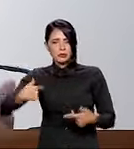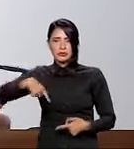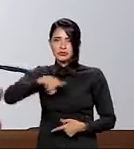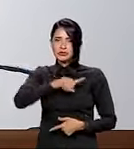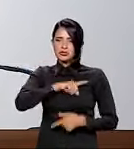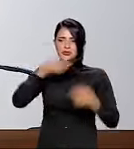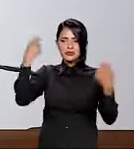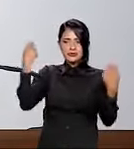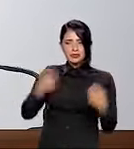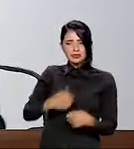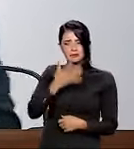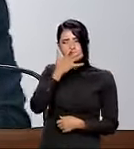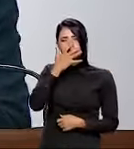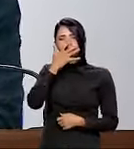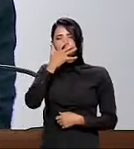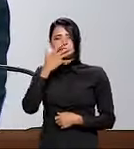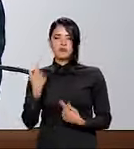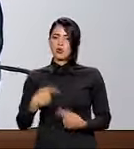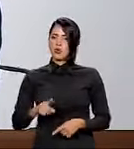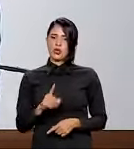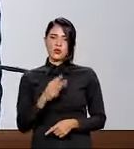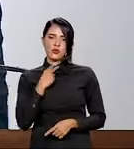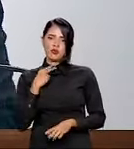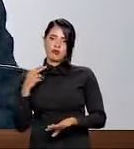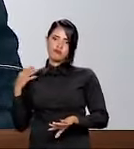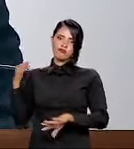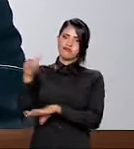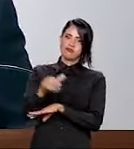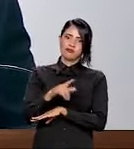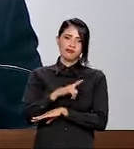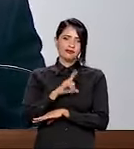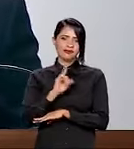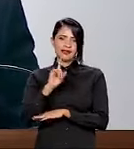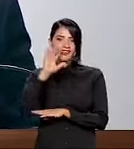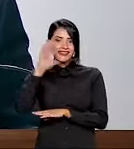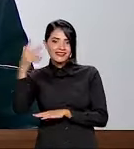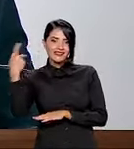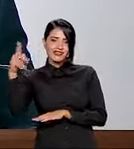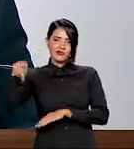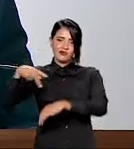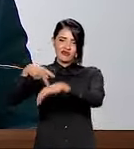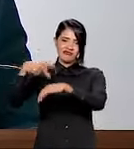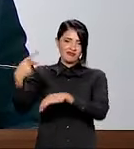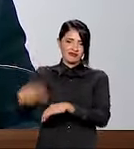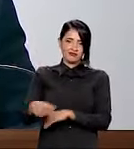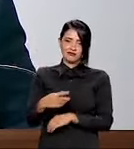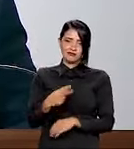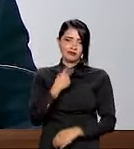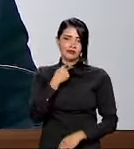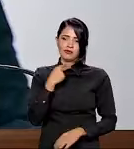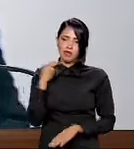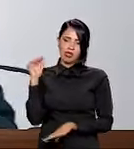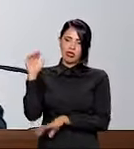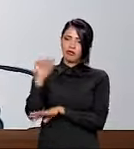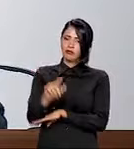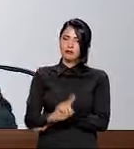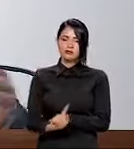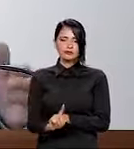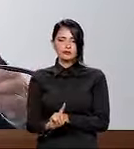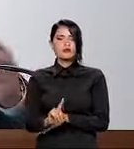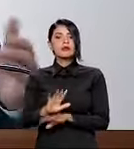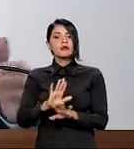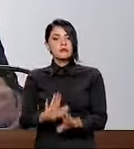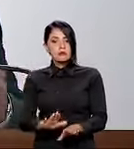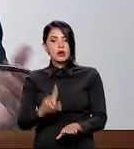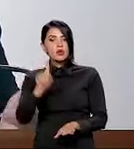que tirar por consenso, porque nós não podemos passar por cima da decisão de um país, sabe? Mas eu acho que no que